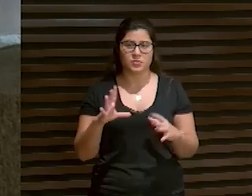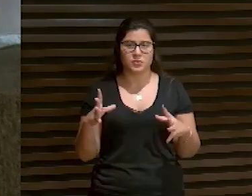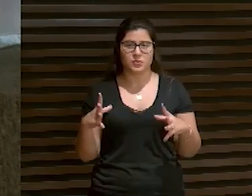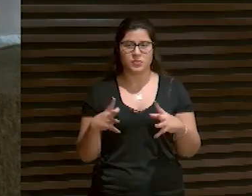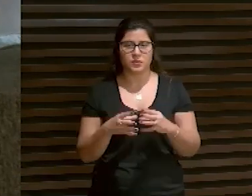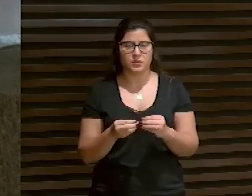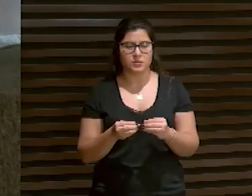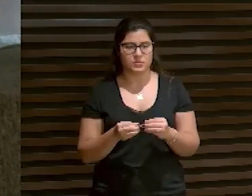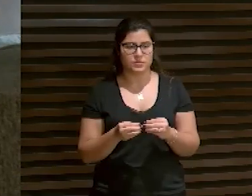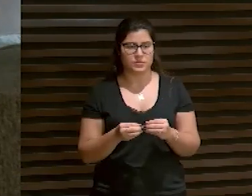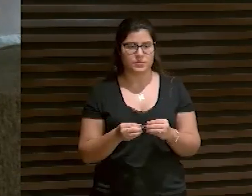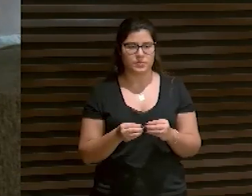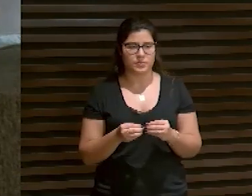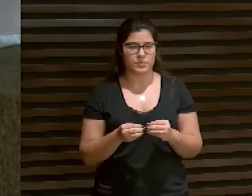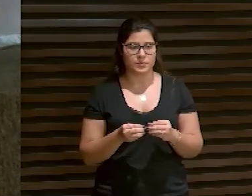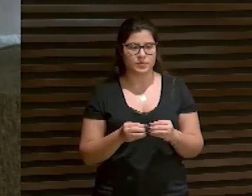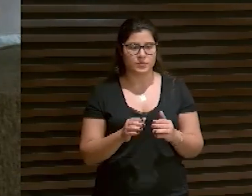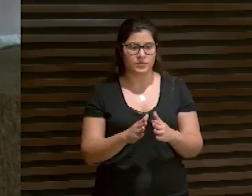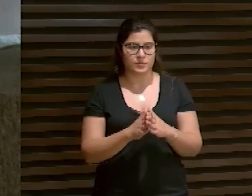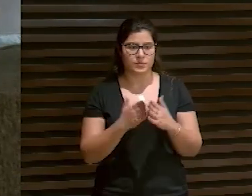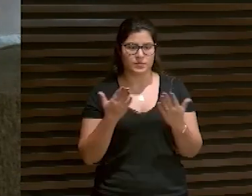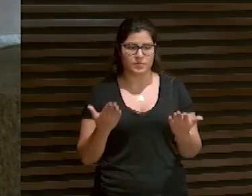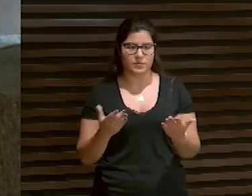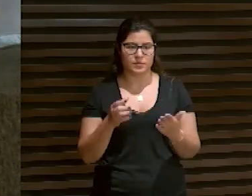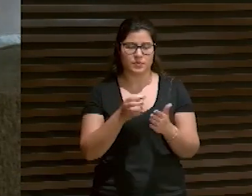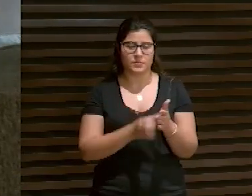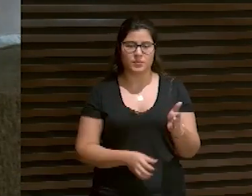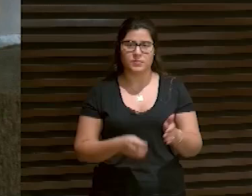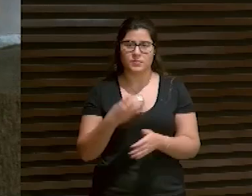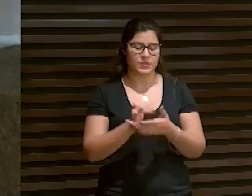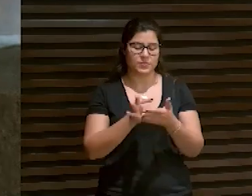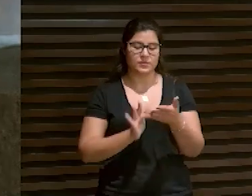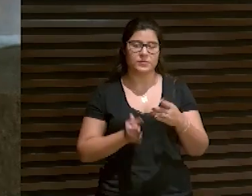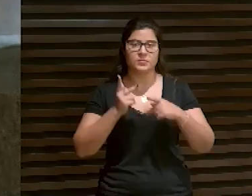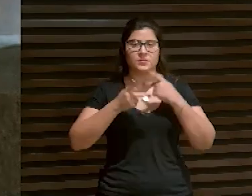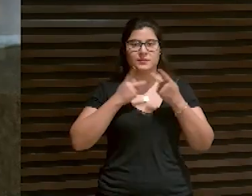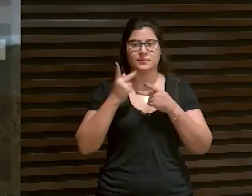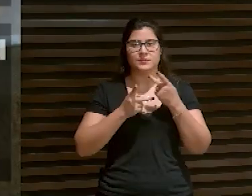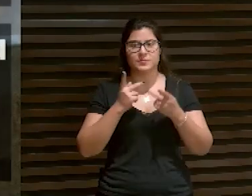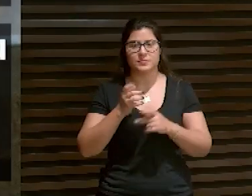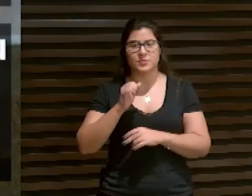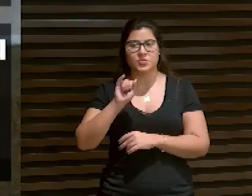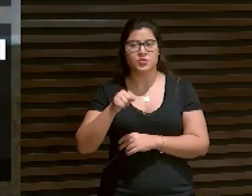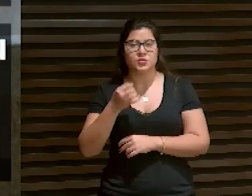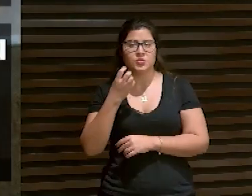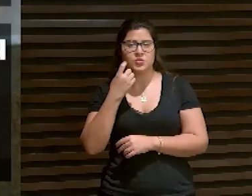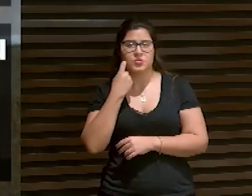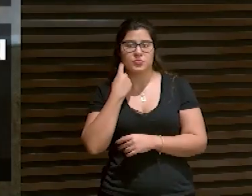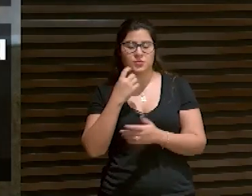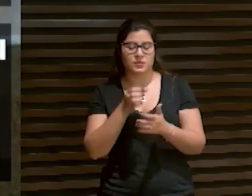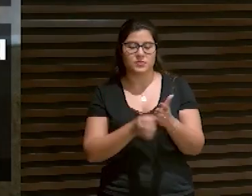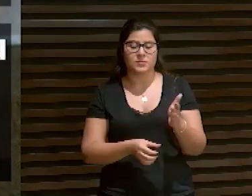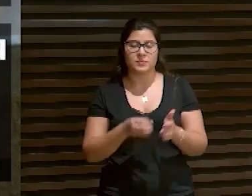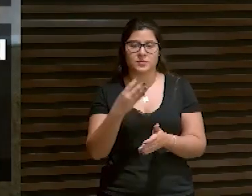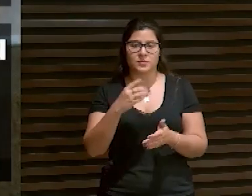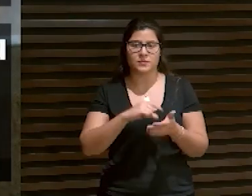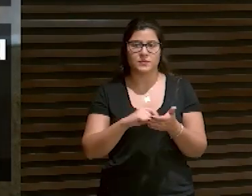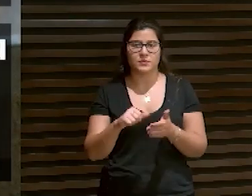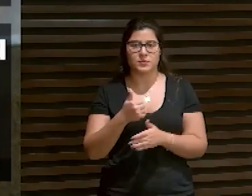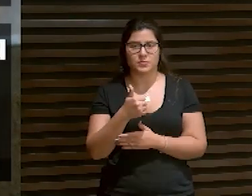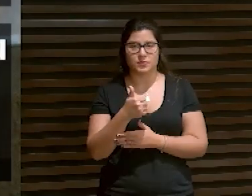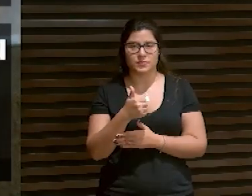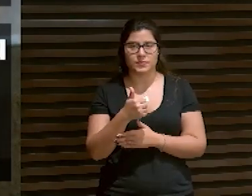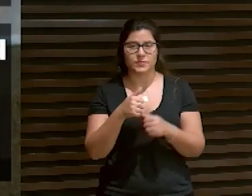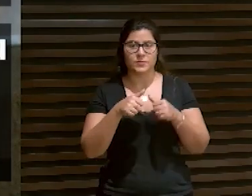agora abrir o capítulo 4 do livro de Jonas e ler o texto, meus irmãos. Jonas, capítulo 4, versículo 1.